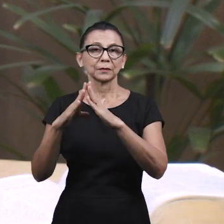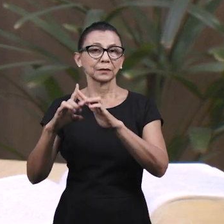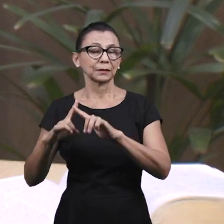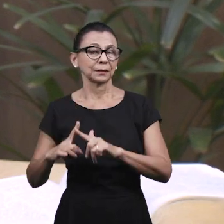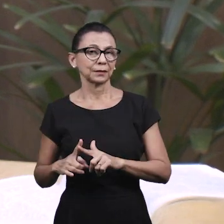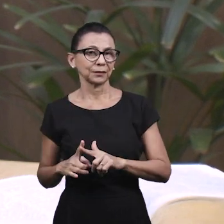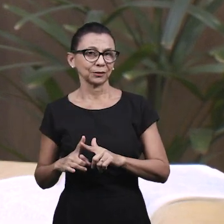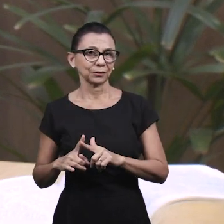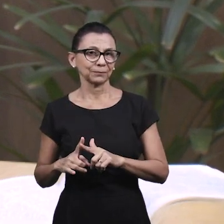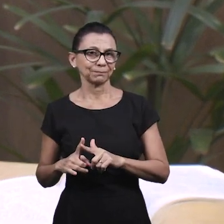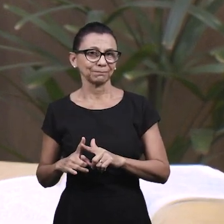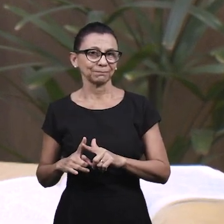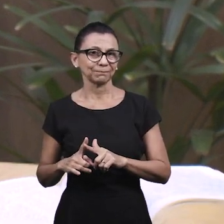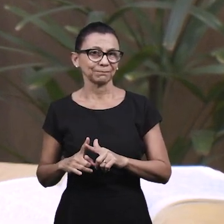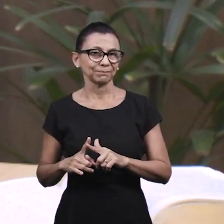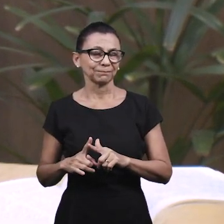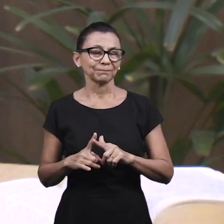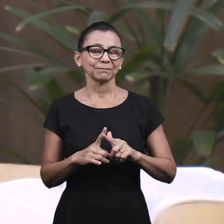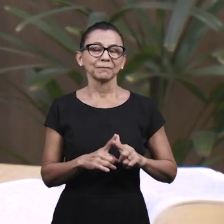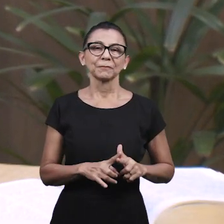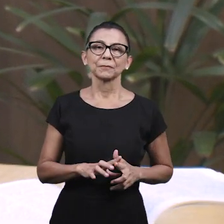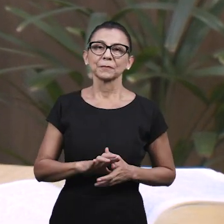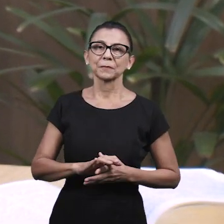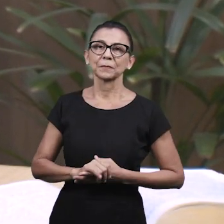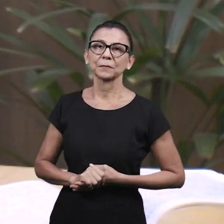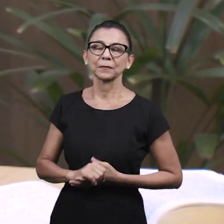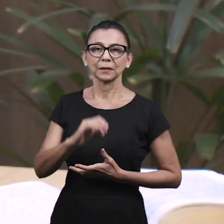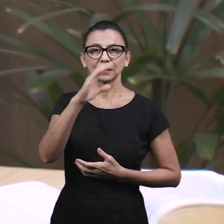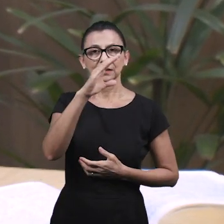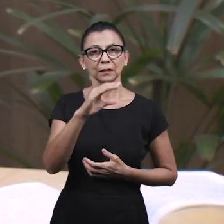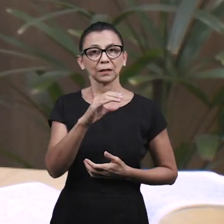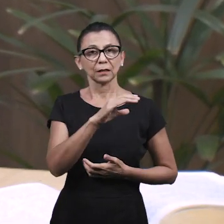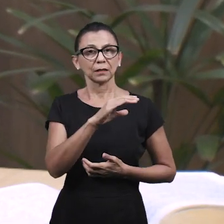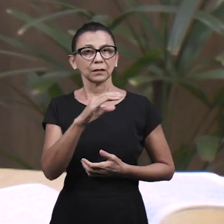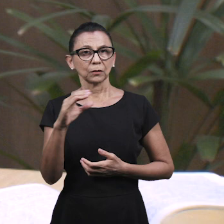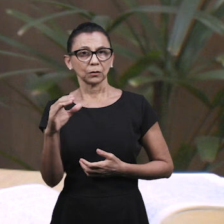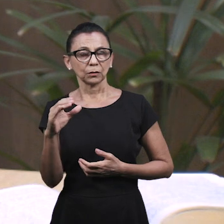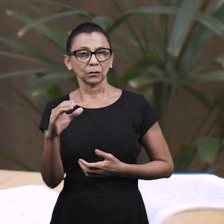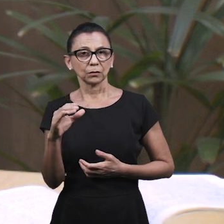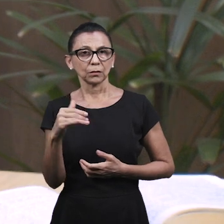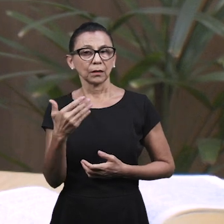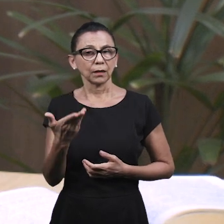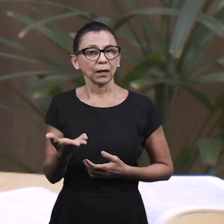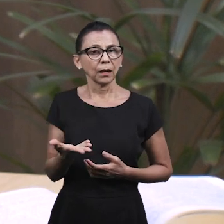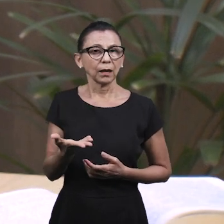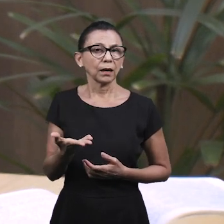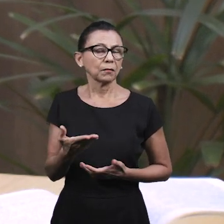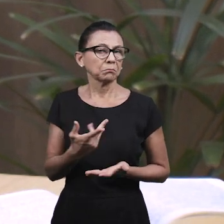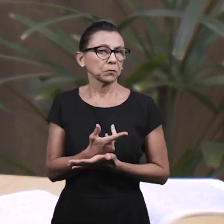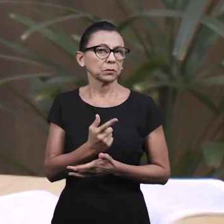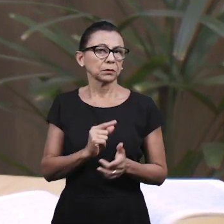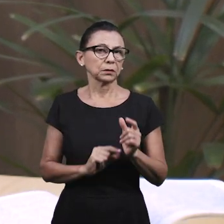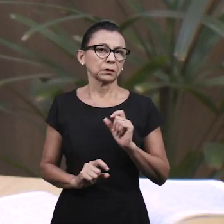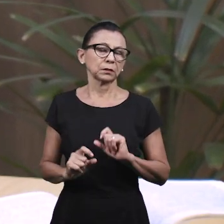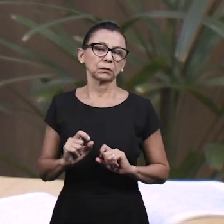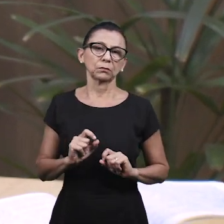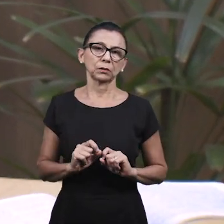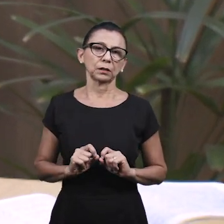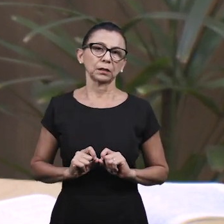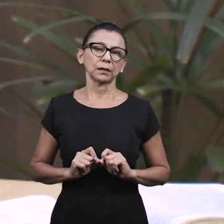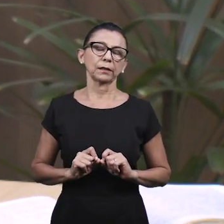em volta de tudo isso, surgiu aquilo que depois